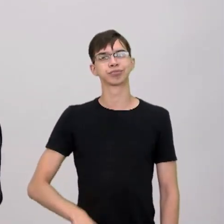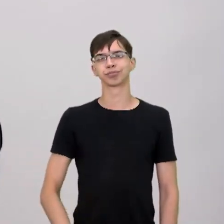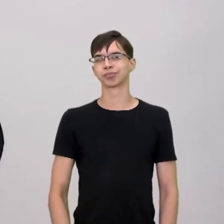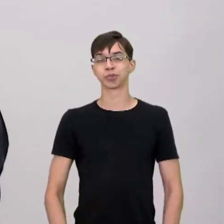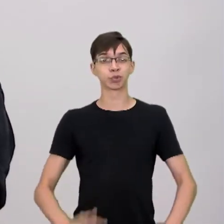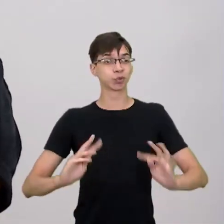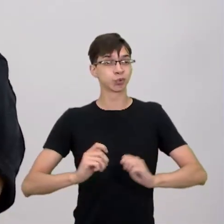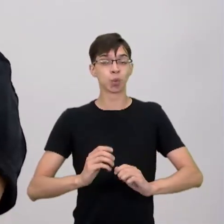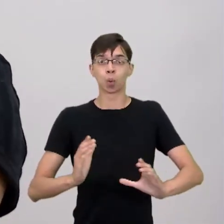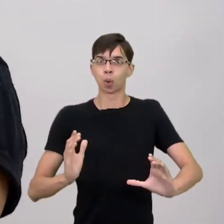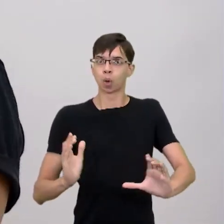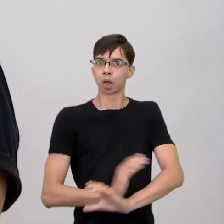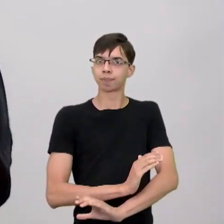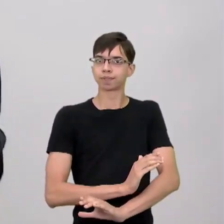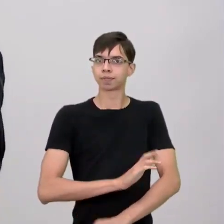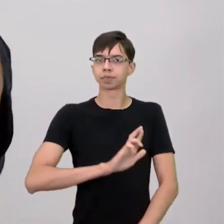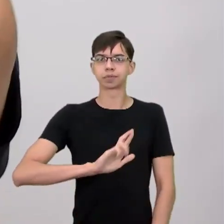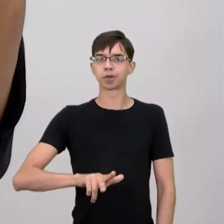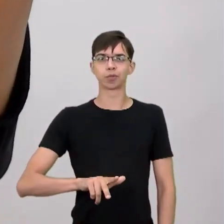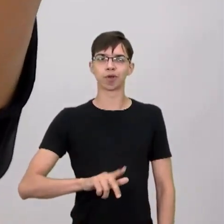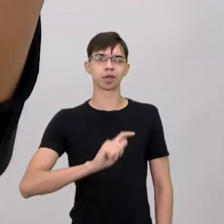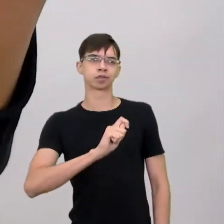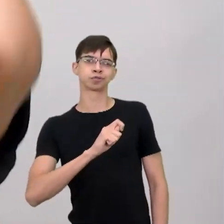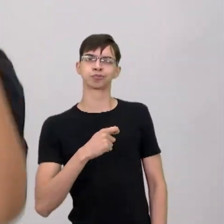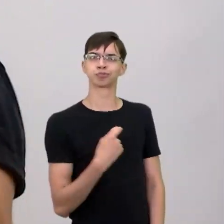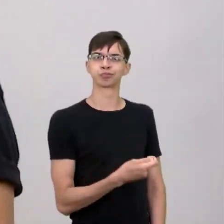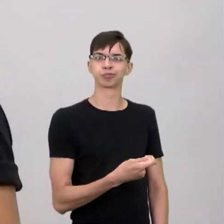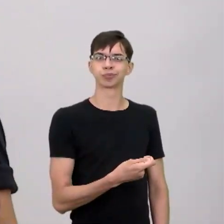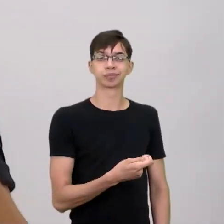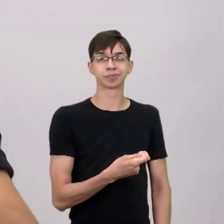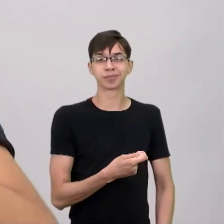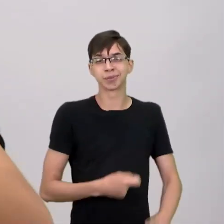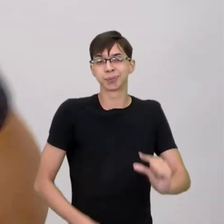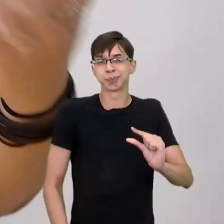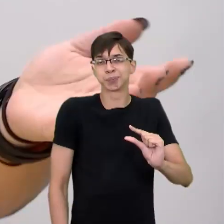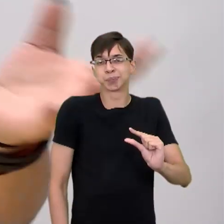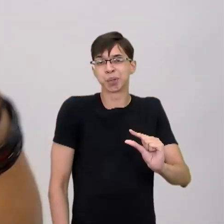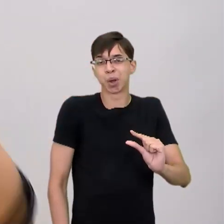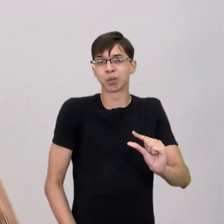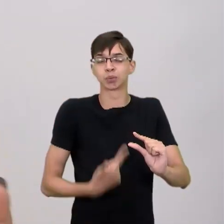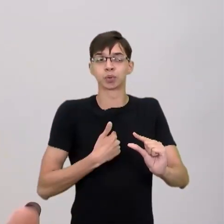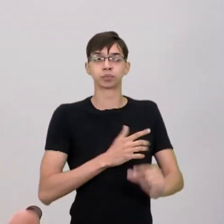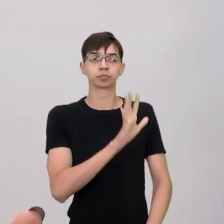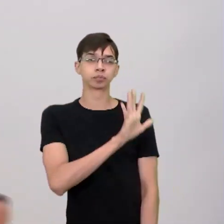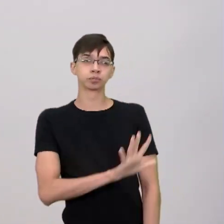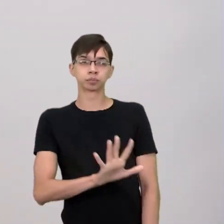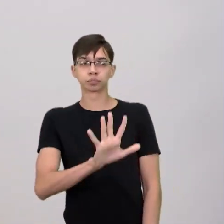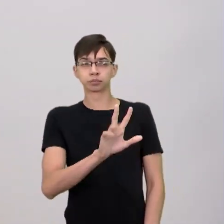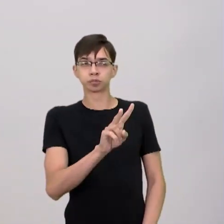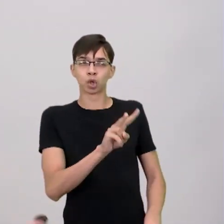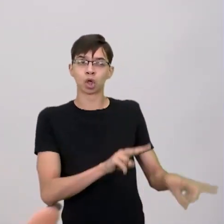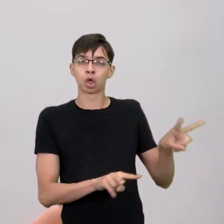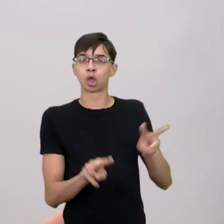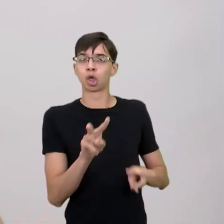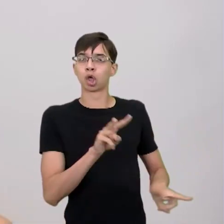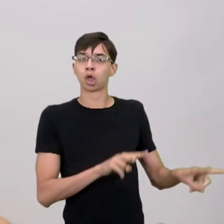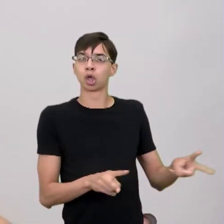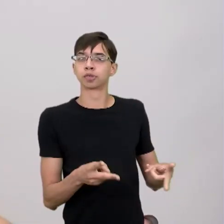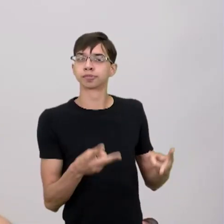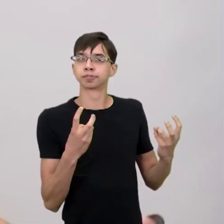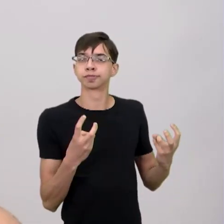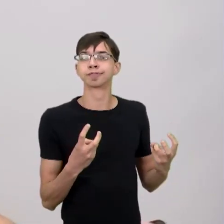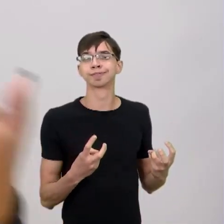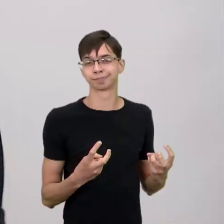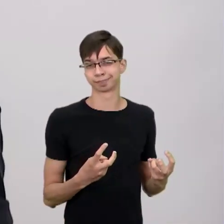não é quem ela é totalmente. É uma parcela, é como eu identifico ela visualmente. É a primeira impressão que eu vou ter